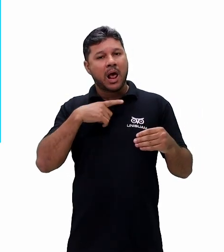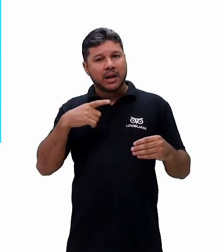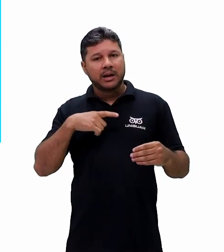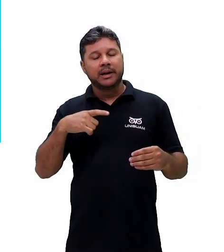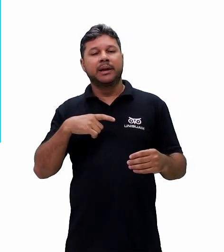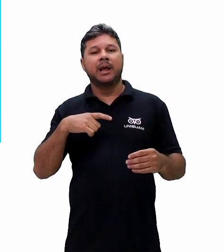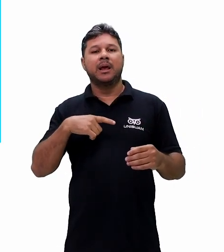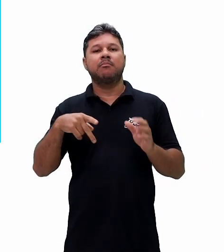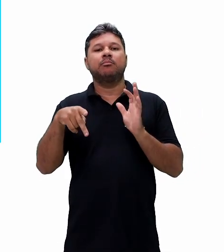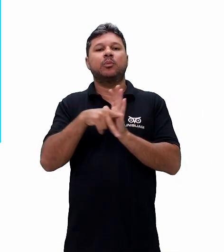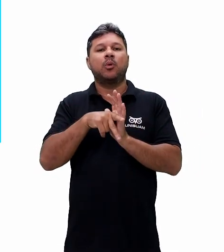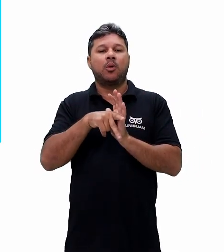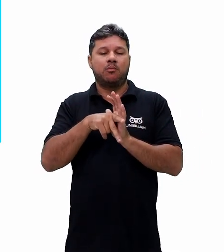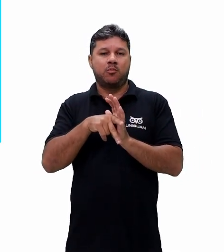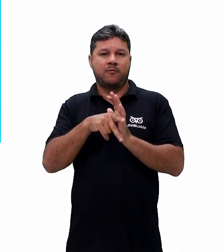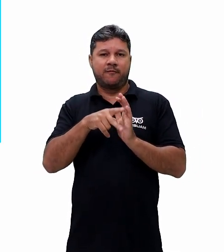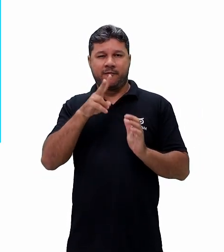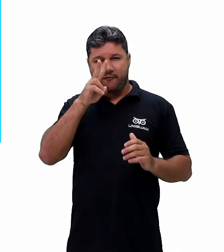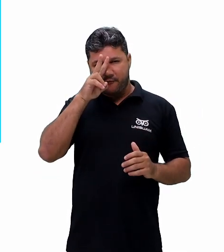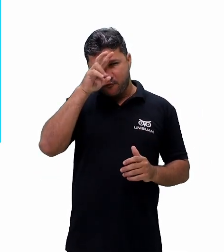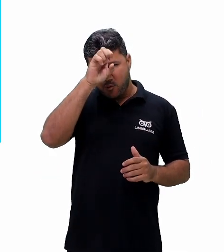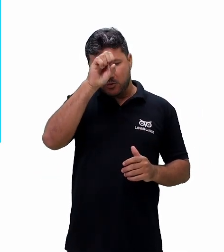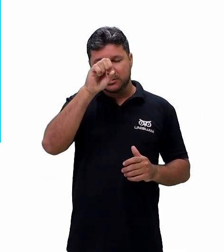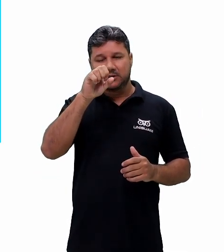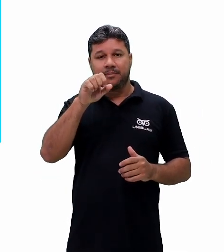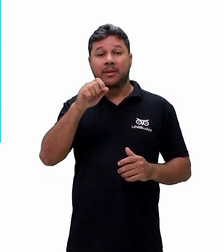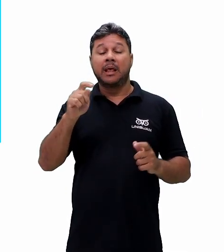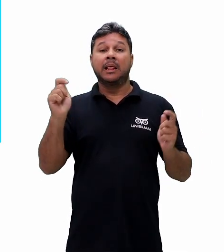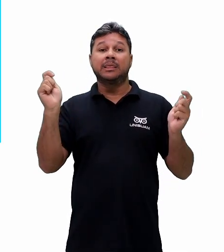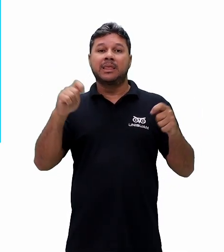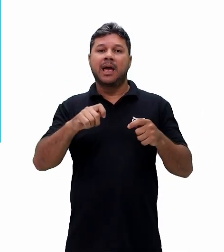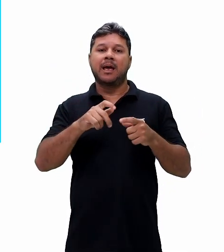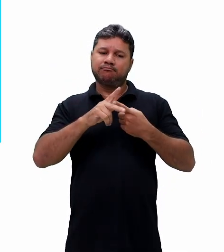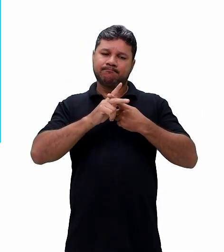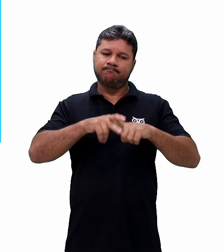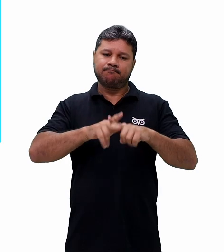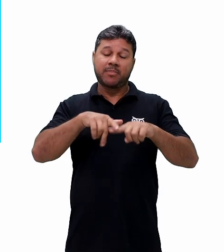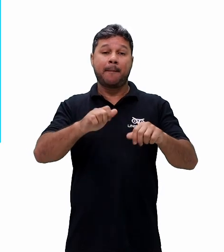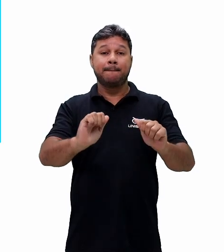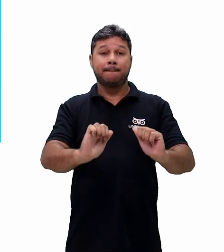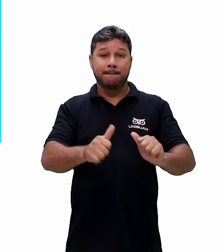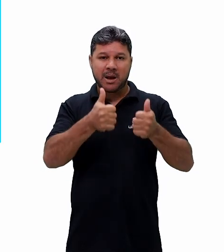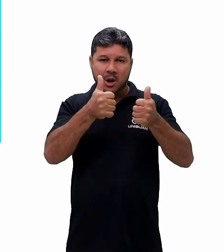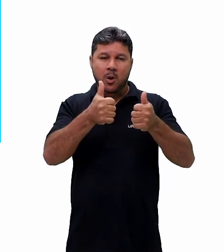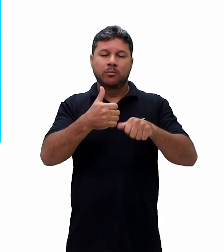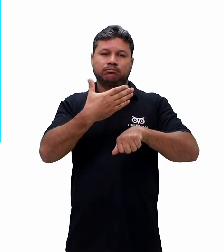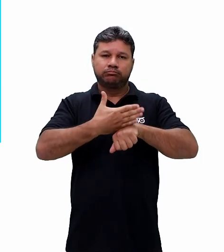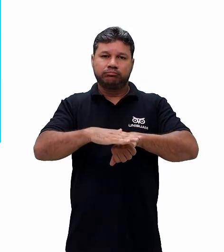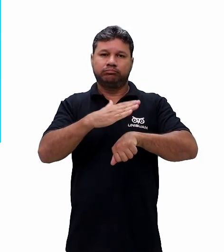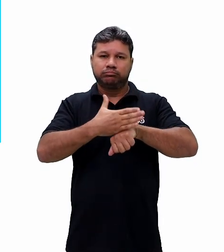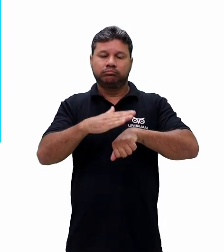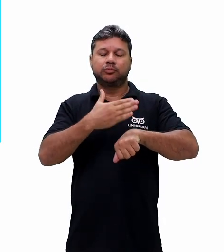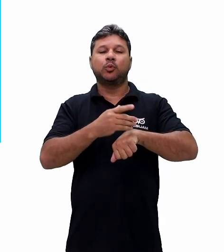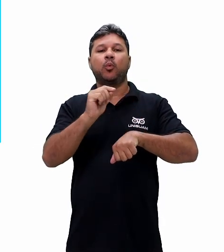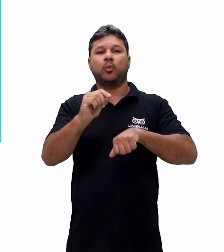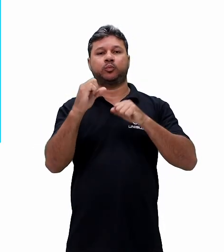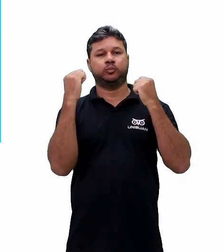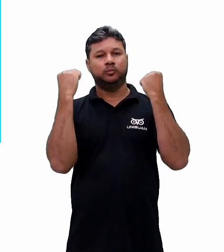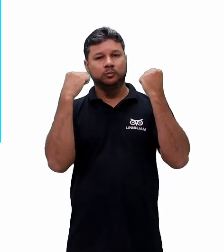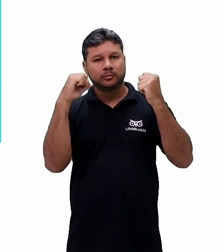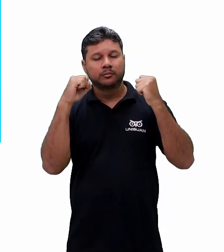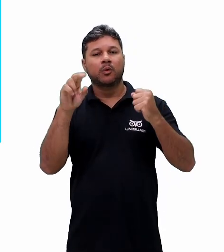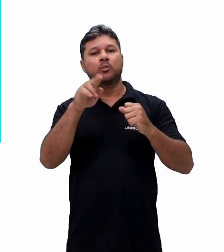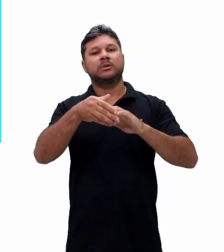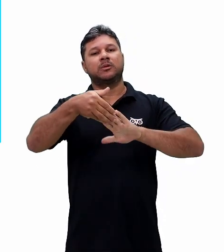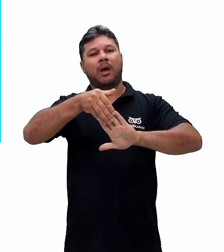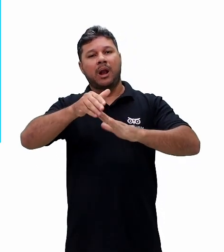uma valência física que pode ser melhorada com a utilização de exercícios